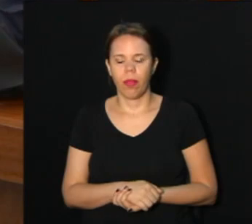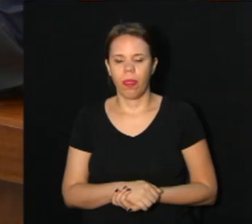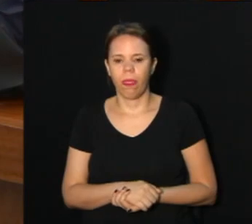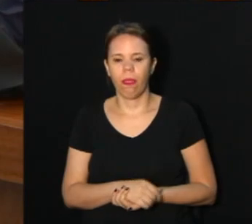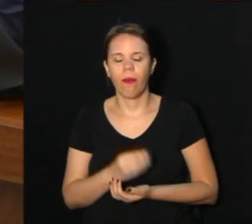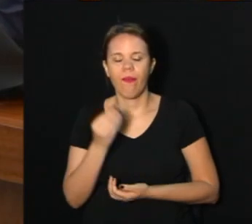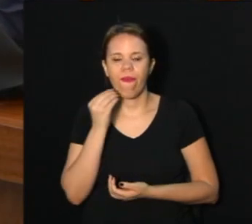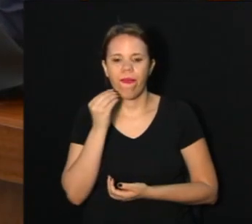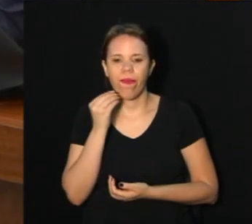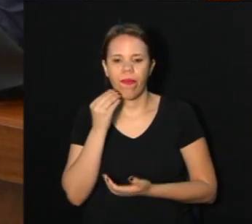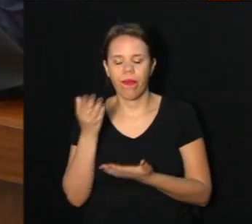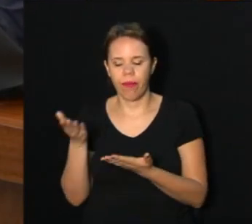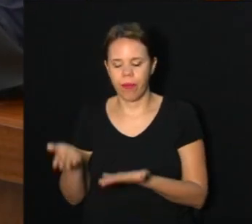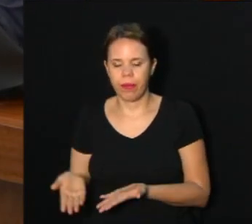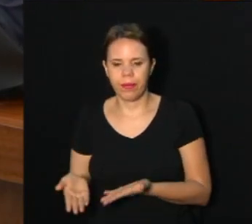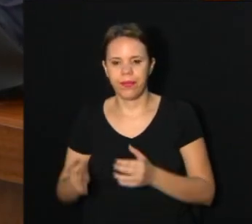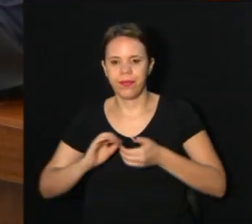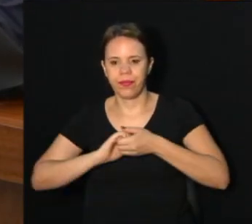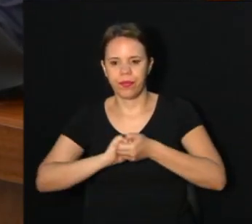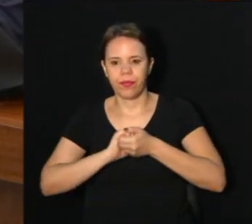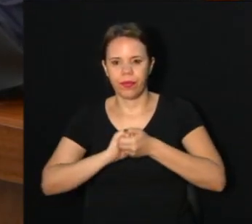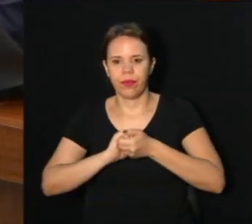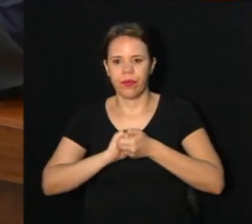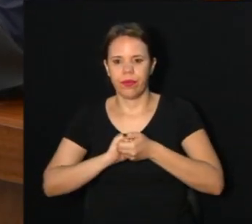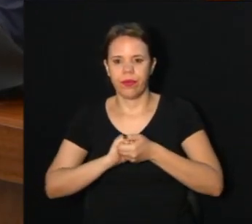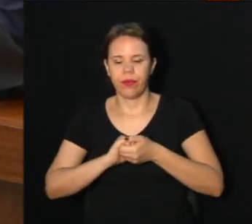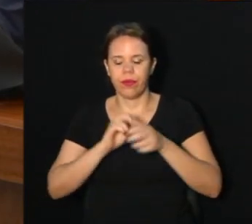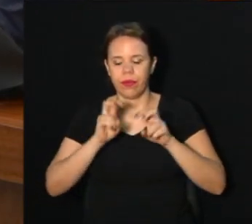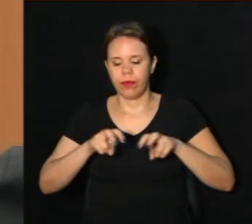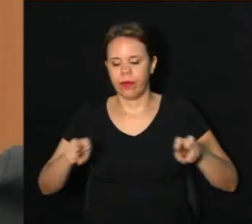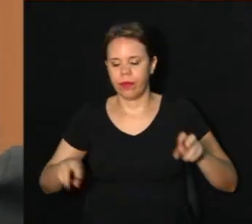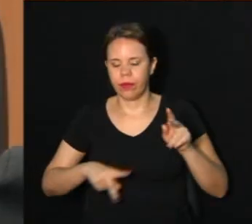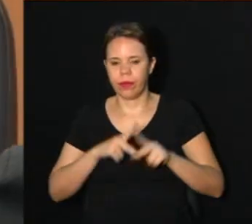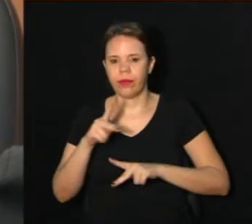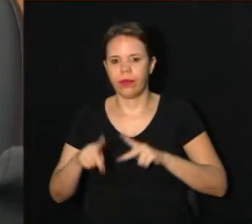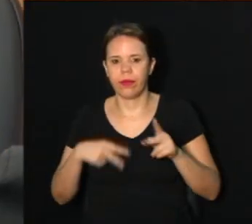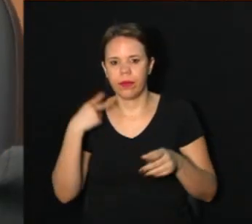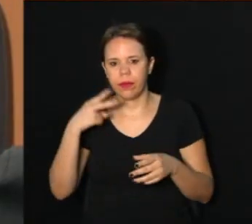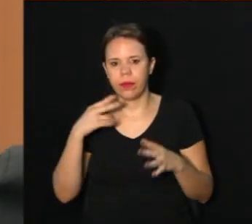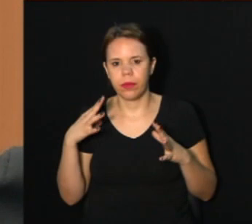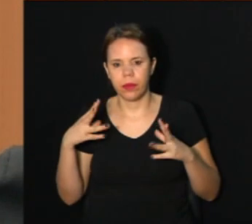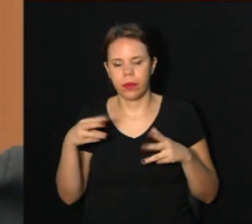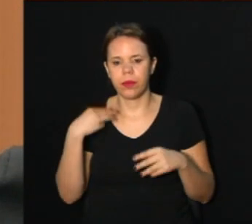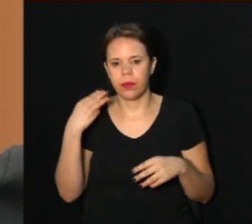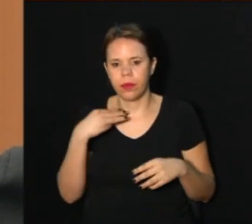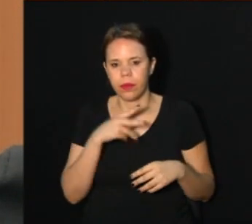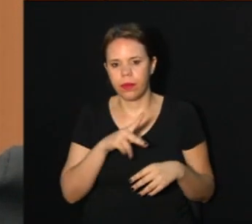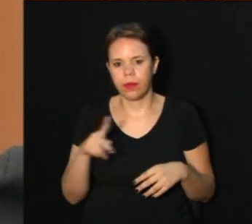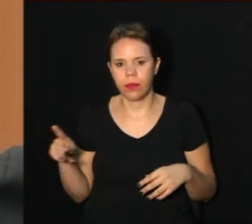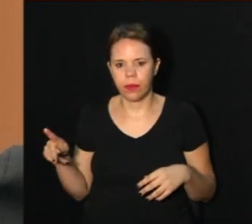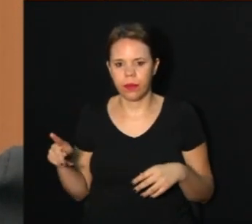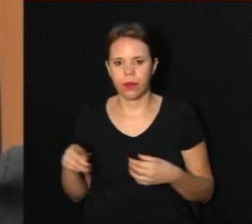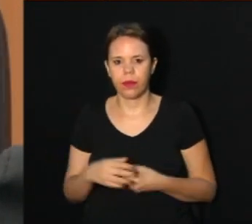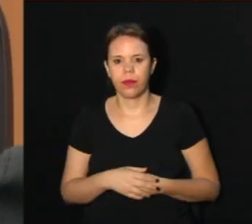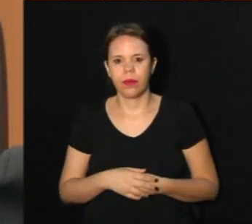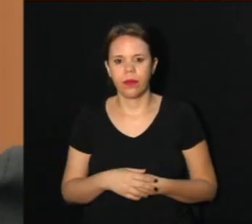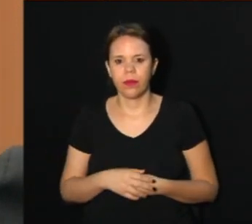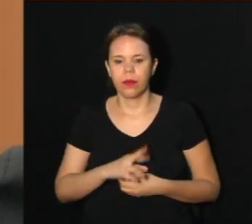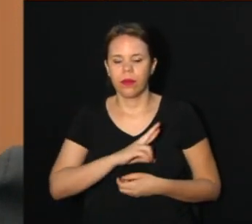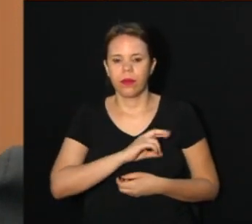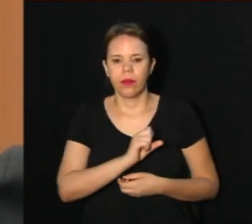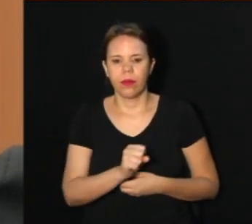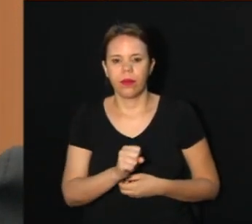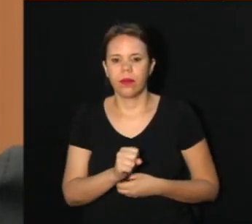espaço. Cumprimento também os demais membros dessa casa, vereador presidente Bernardelli, Rossini, Nelson